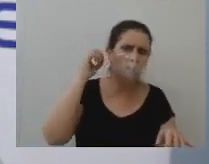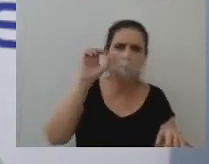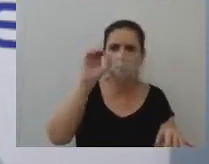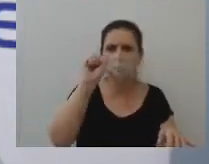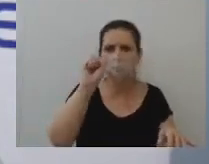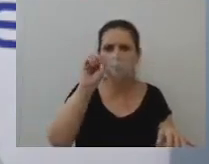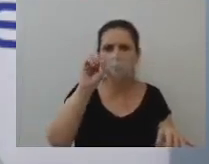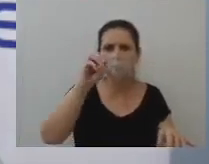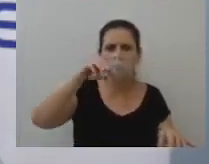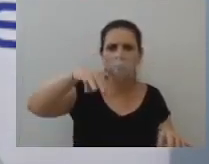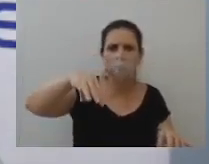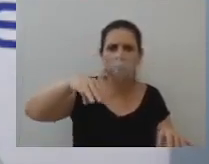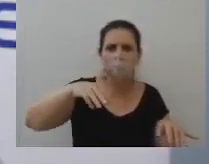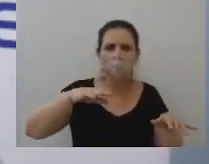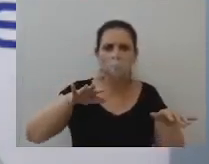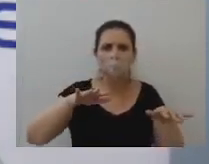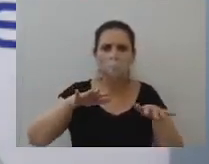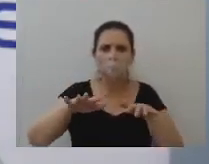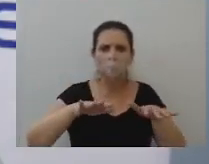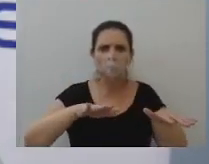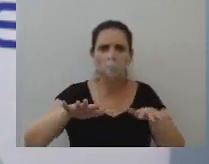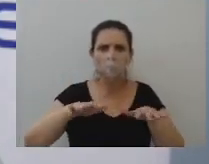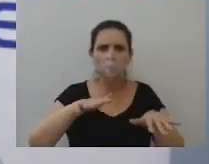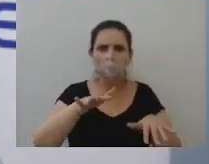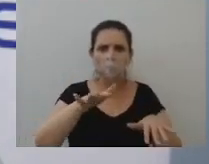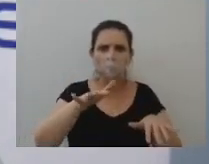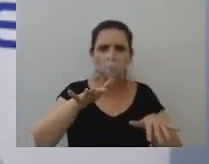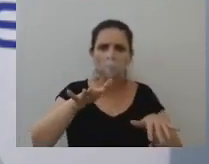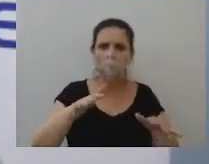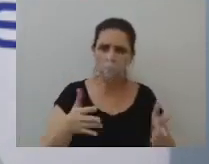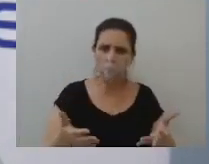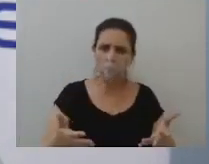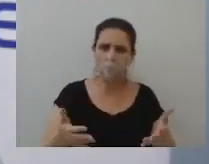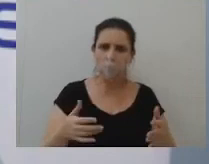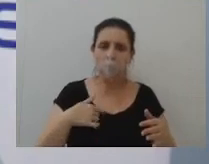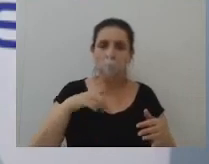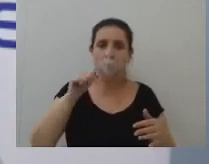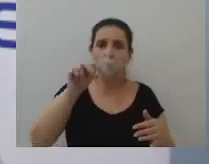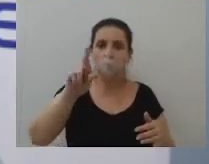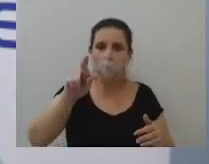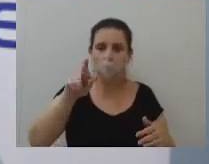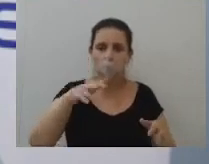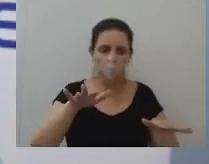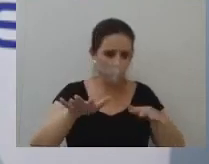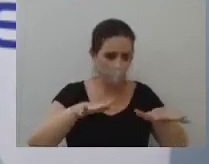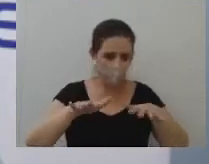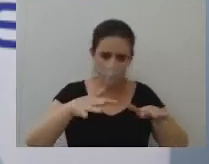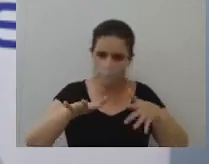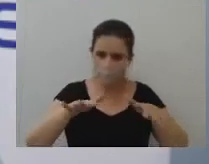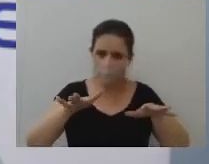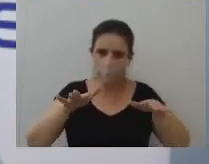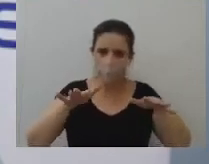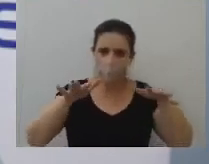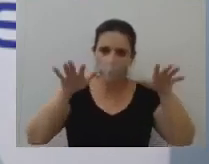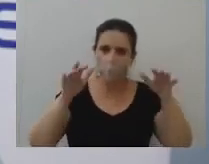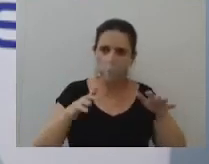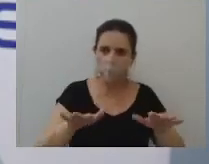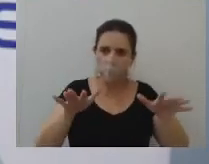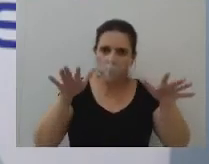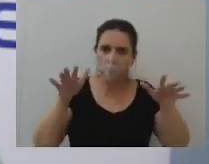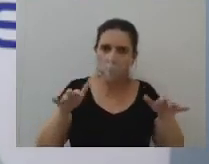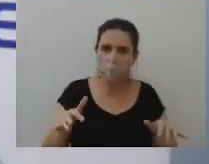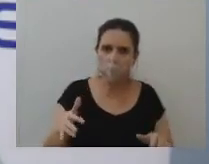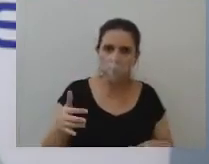onda sonora é uma vibração. Eu vou fazer o ar vibrar, o ambiente vibrar, e nós